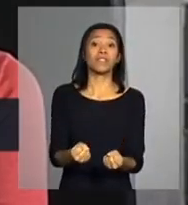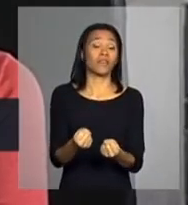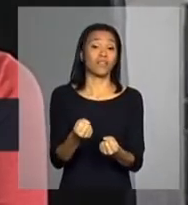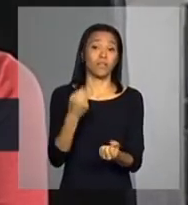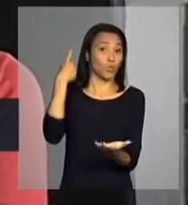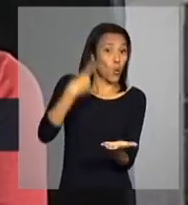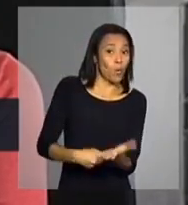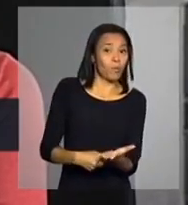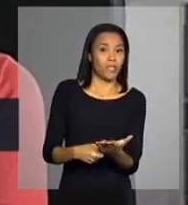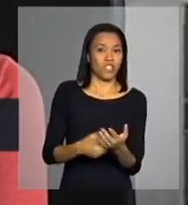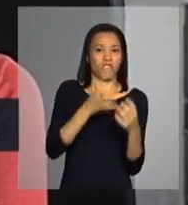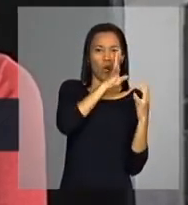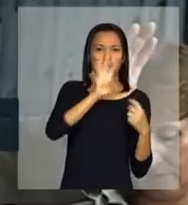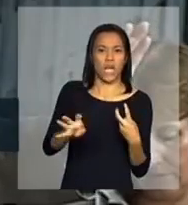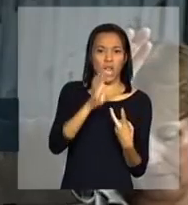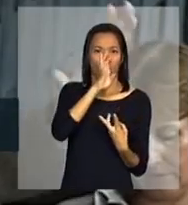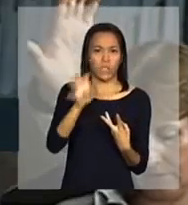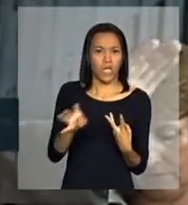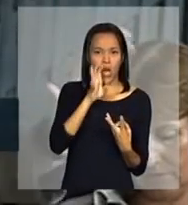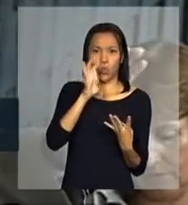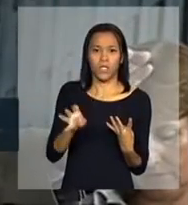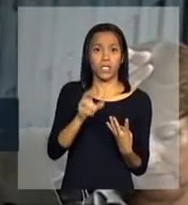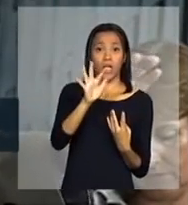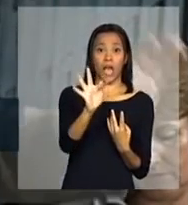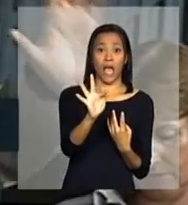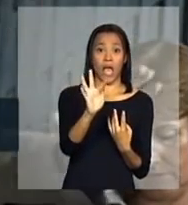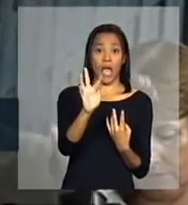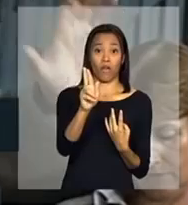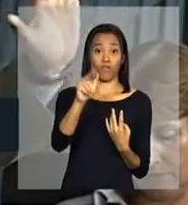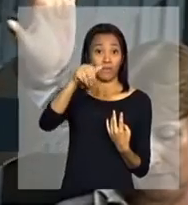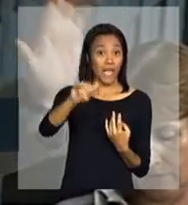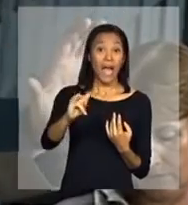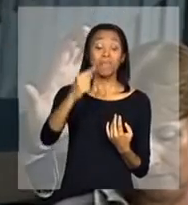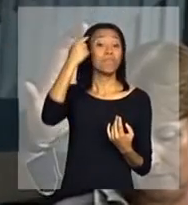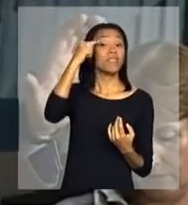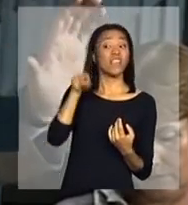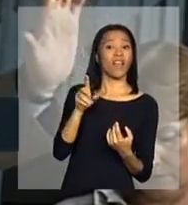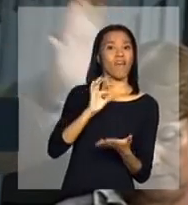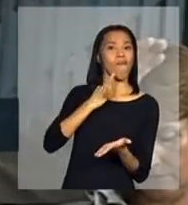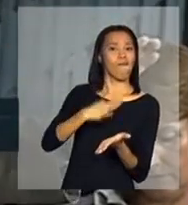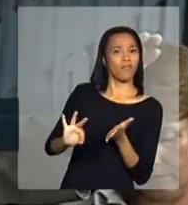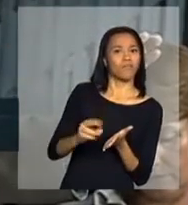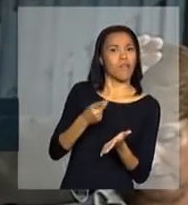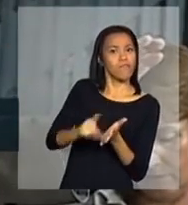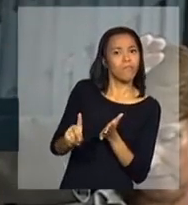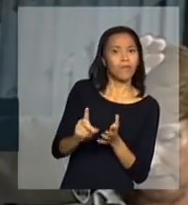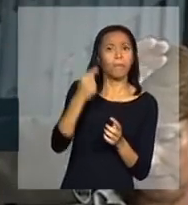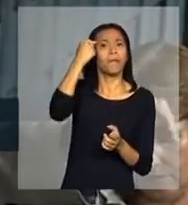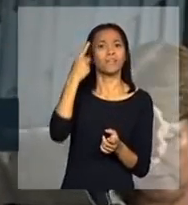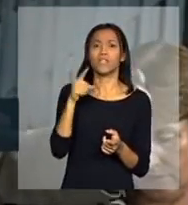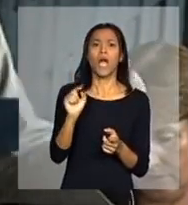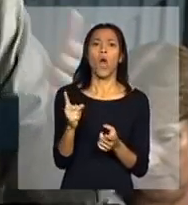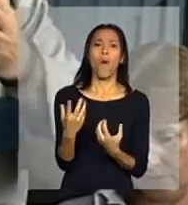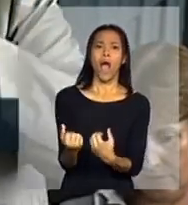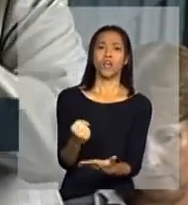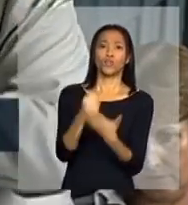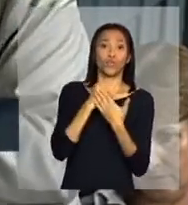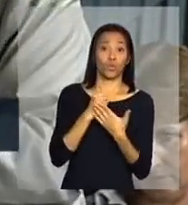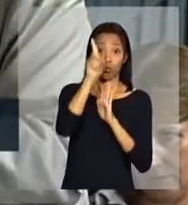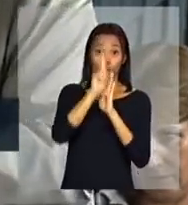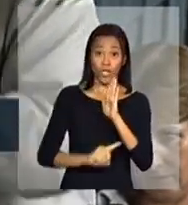FUNAI como se a FUNAI fosse um algoz e não um órgão que defende o direito dos povos indígenas. De outro